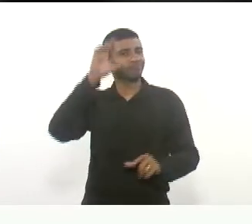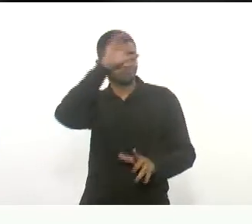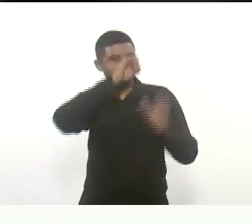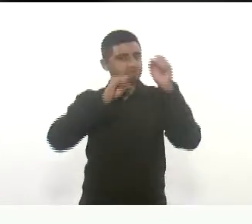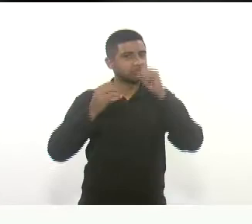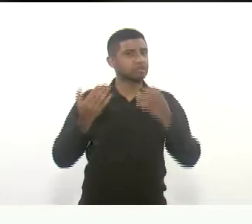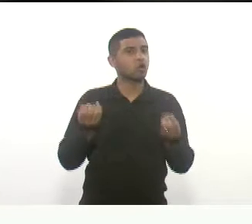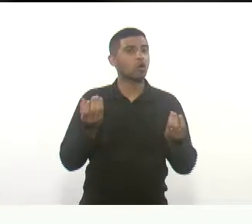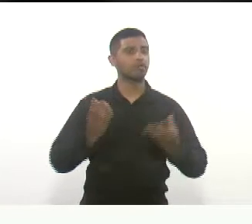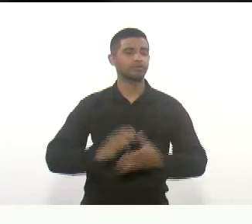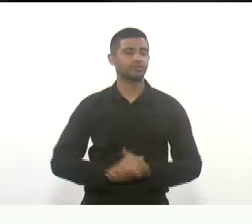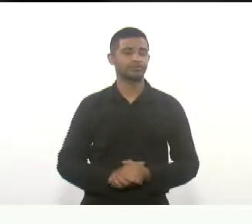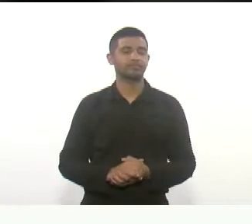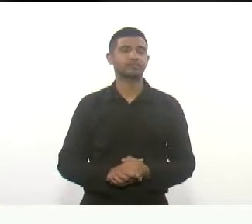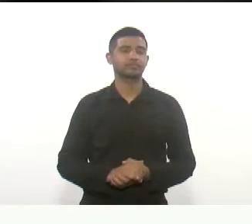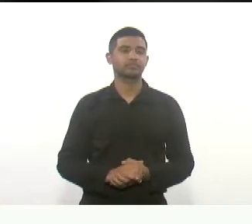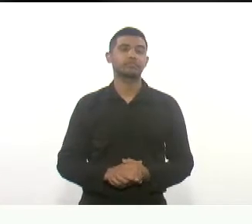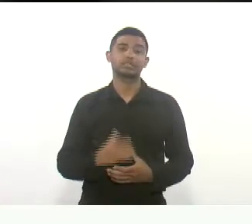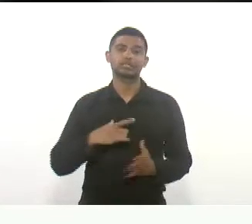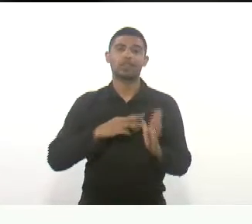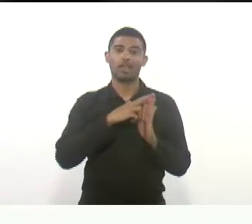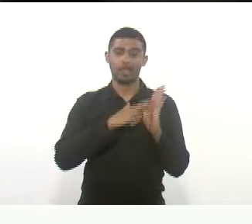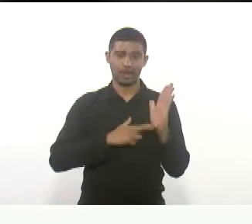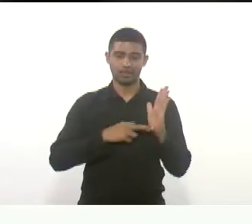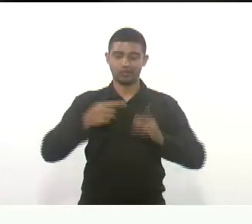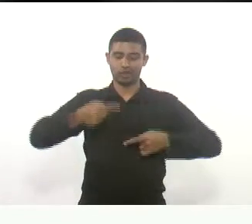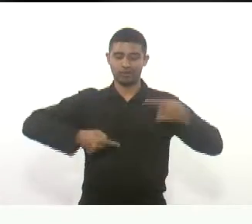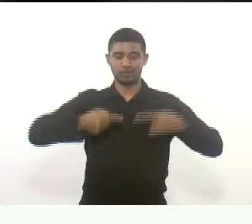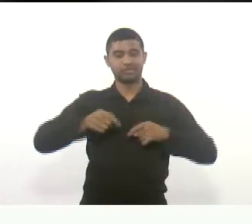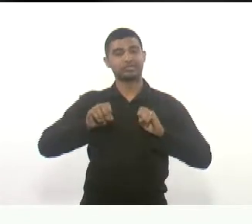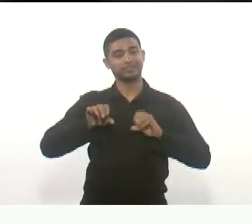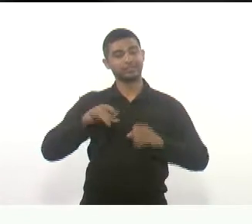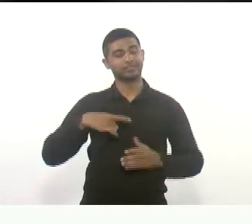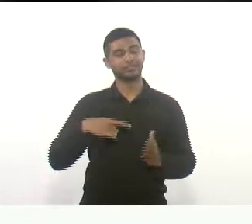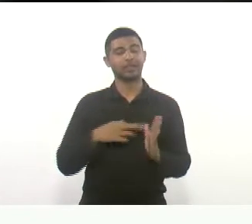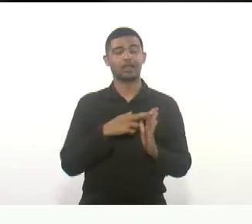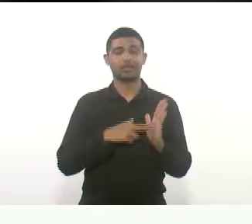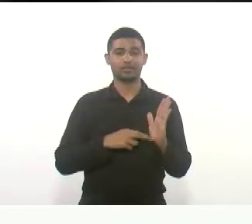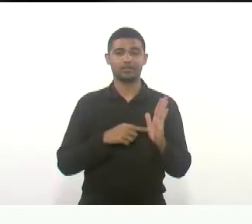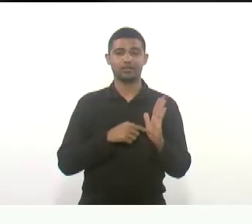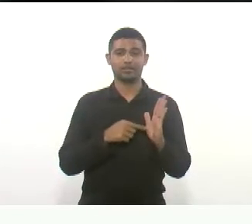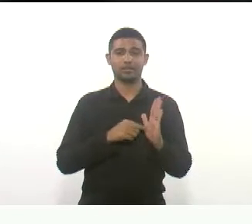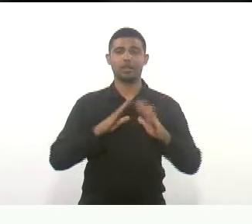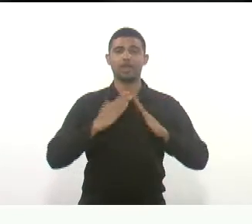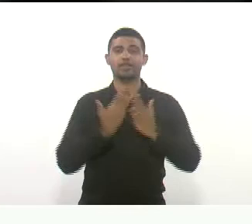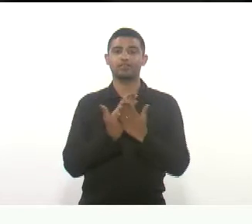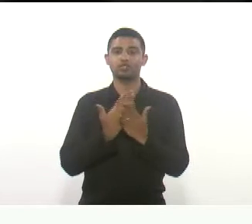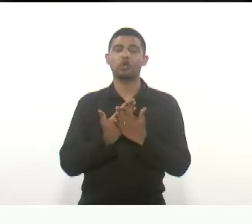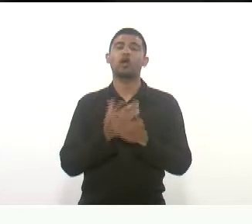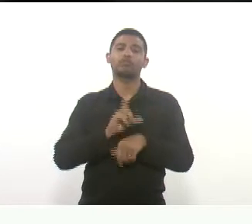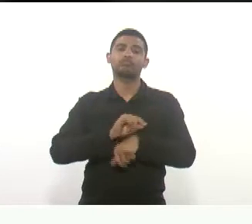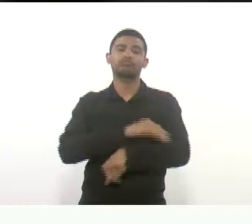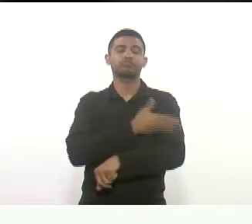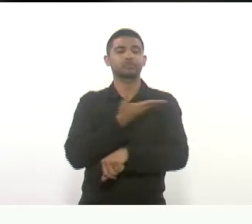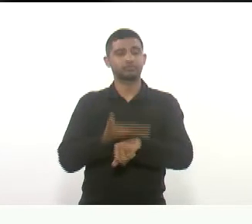aprendizagem? E aí a gente tem o relatório de políticas educacionais, que se chama Escola de Tempo Integral, escrito por